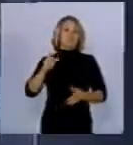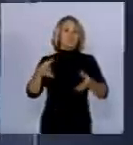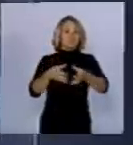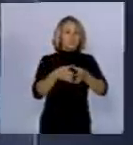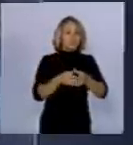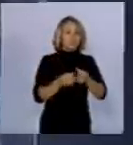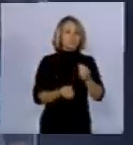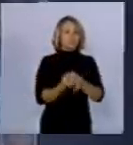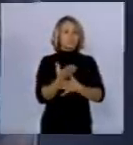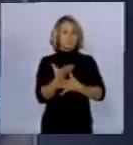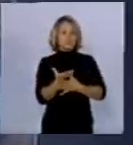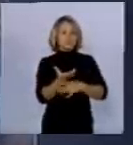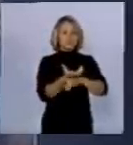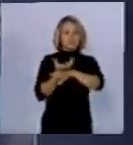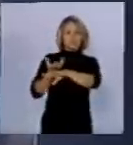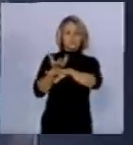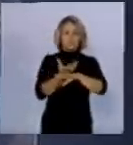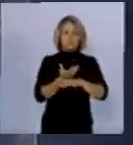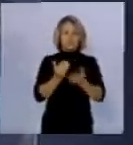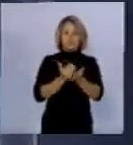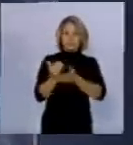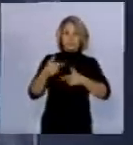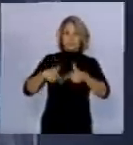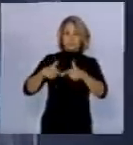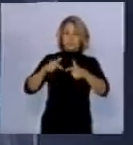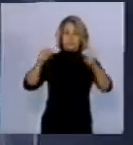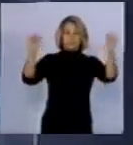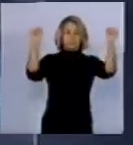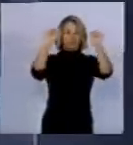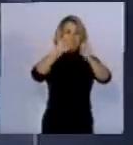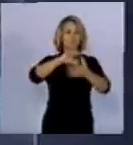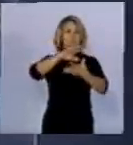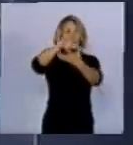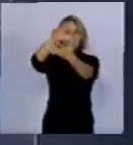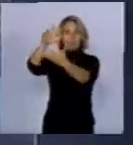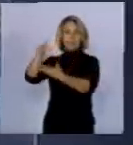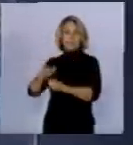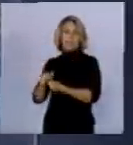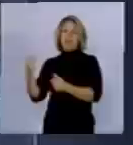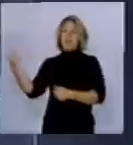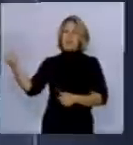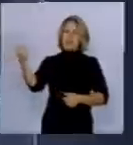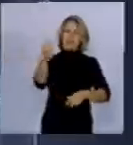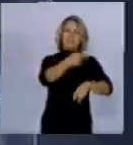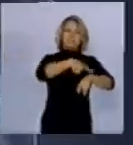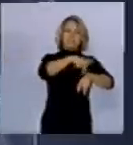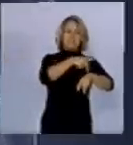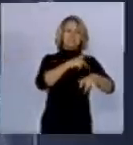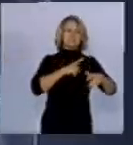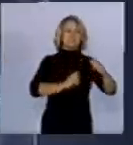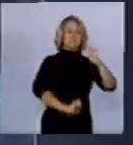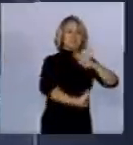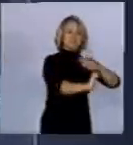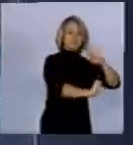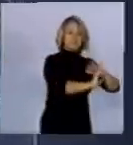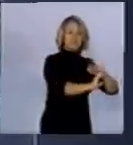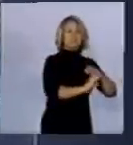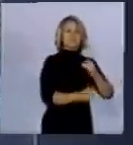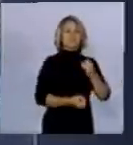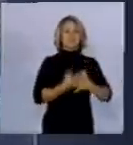produção de conteúdo hoje opera em escala Global cada país tem suas empresas que produzem conteúdo